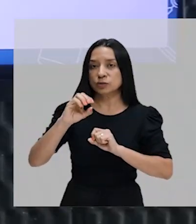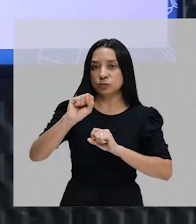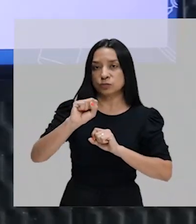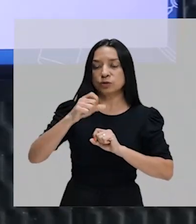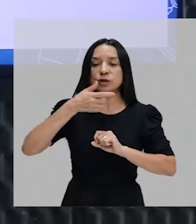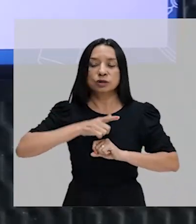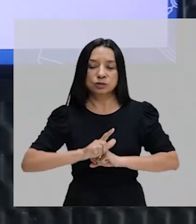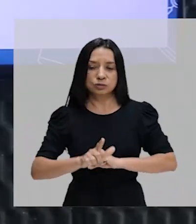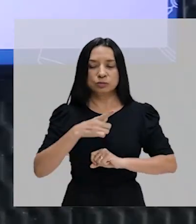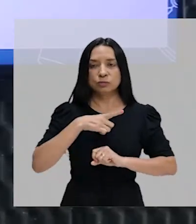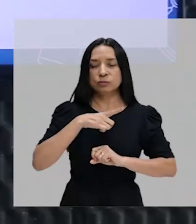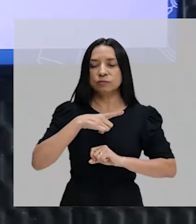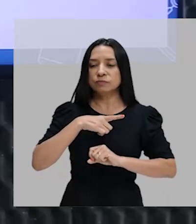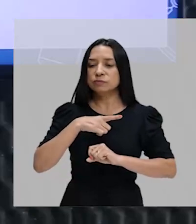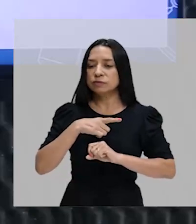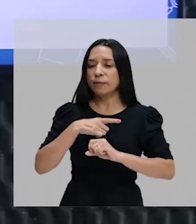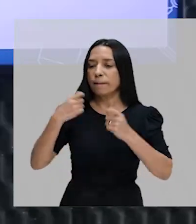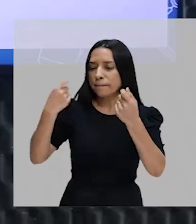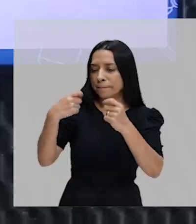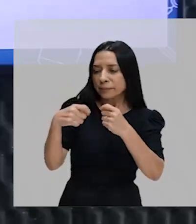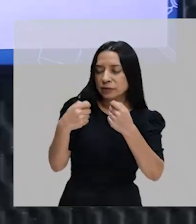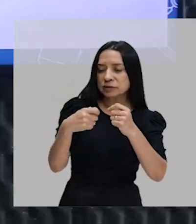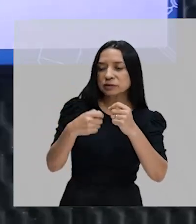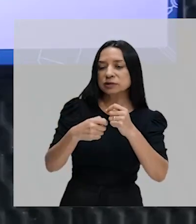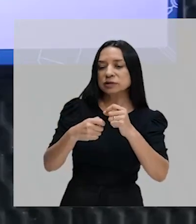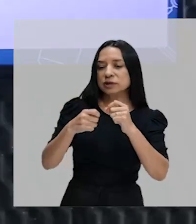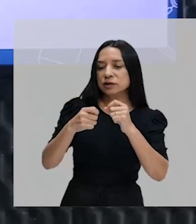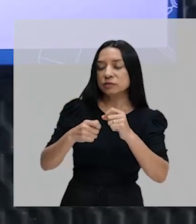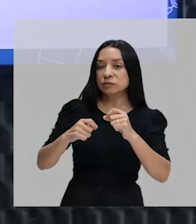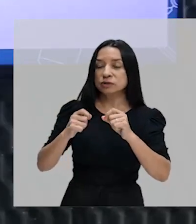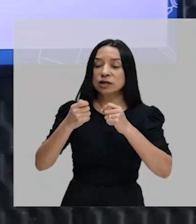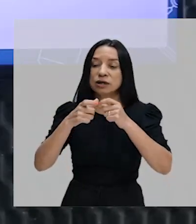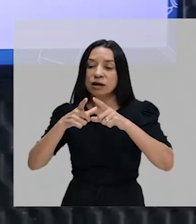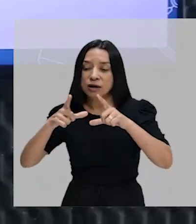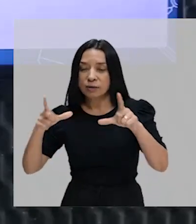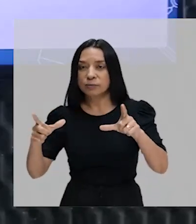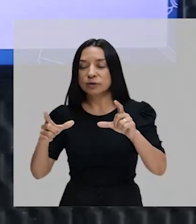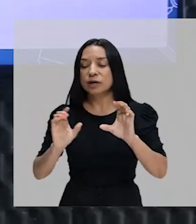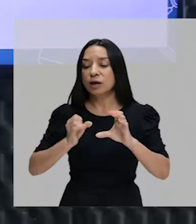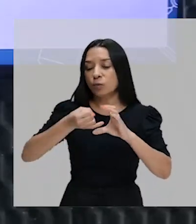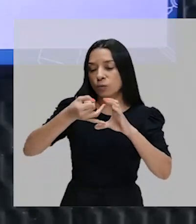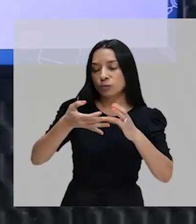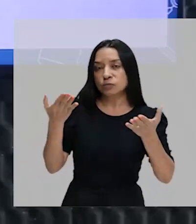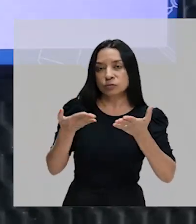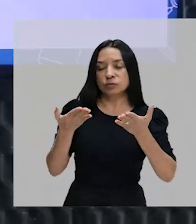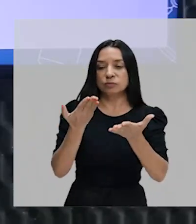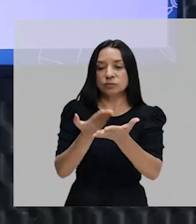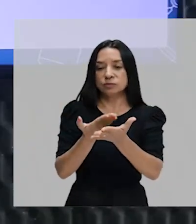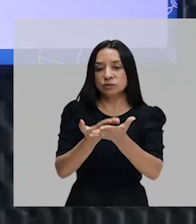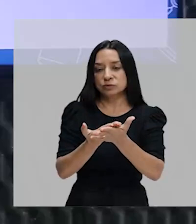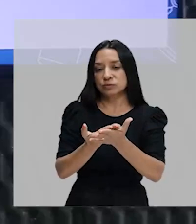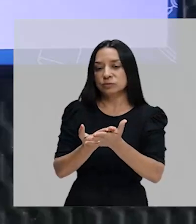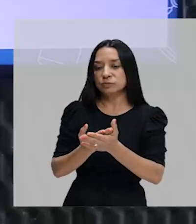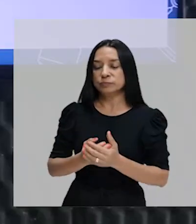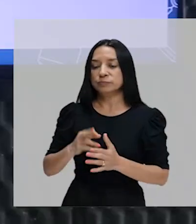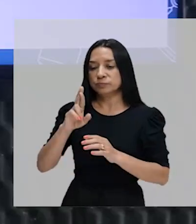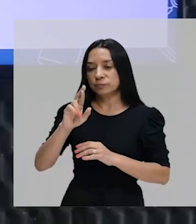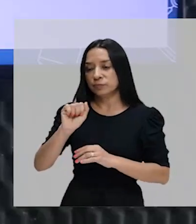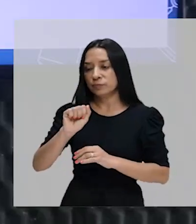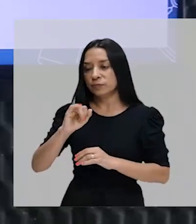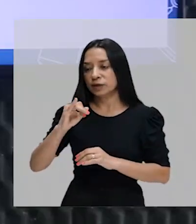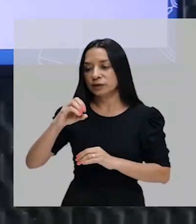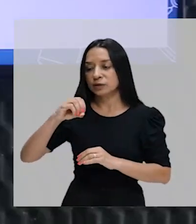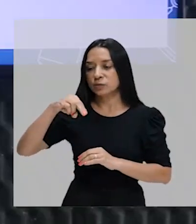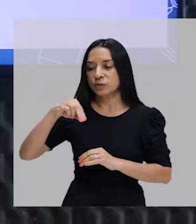a necessidade de ampliação para esse conjunto aqui, que nós estamos fazendo estudo agora, que é chamado dos racionais.